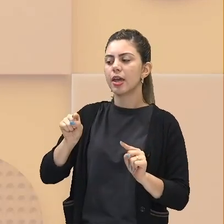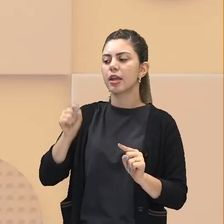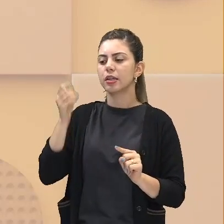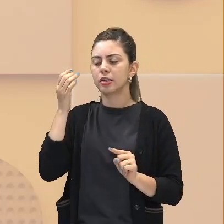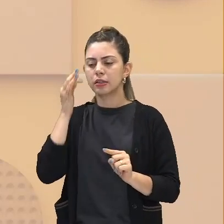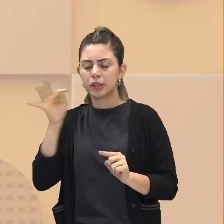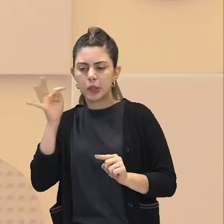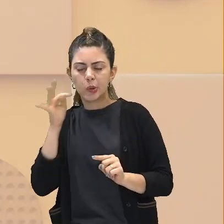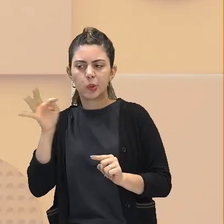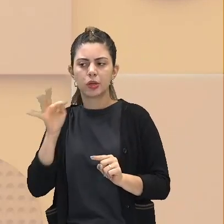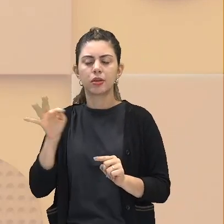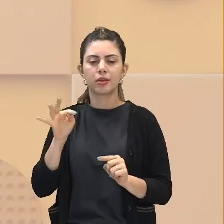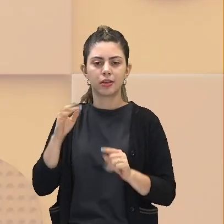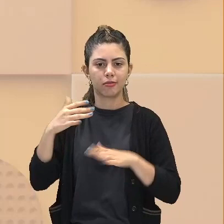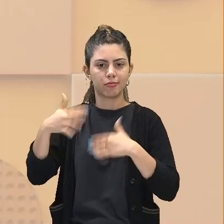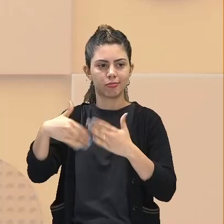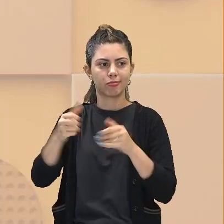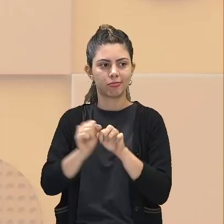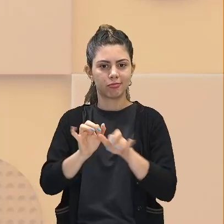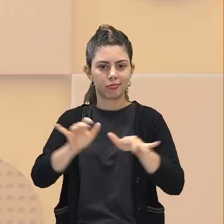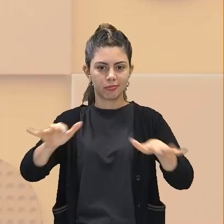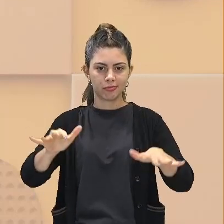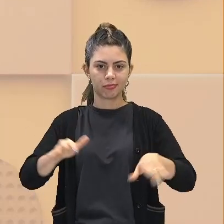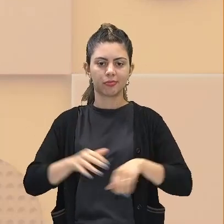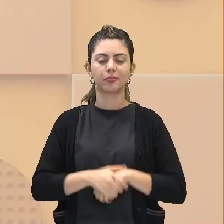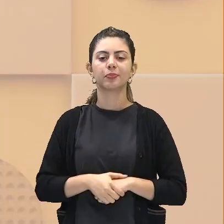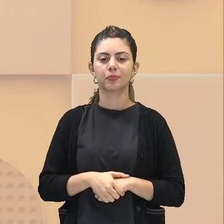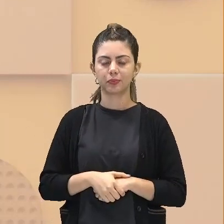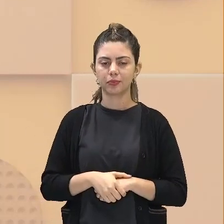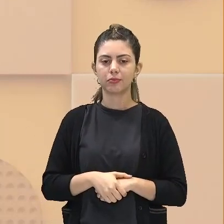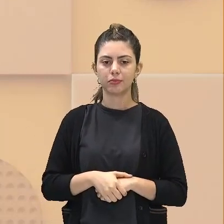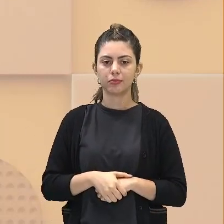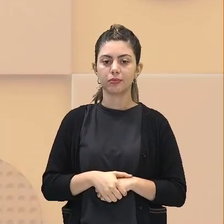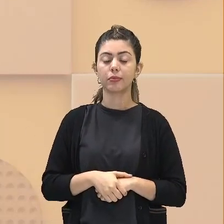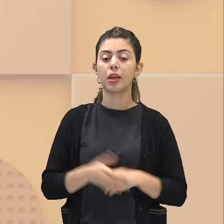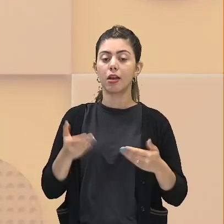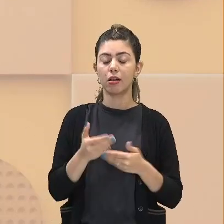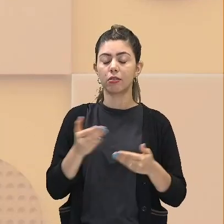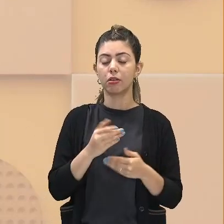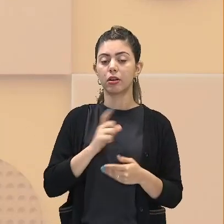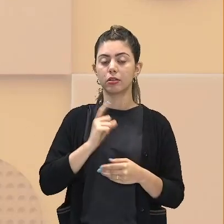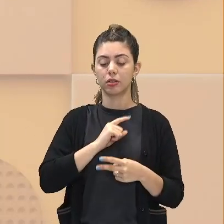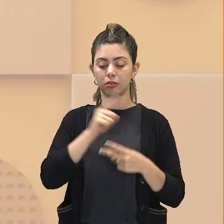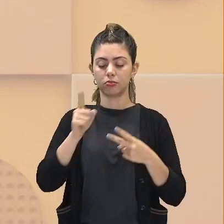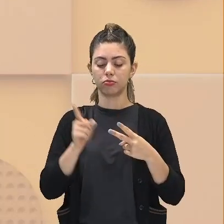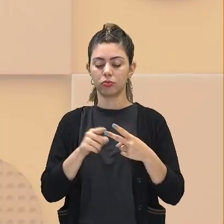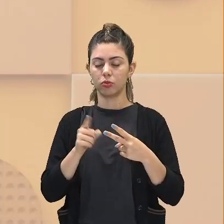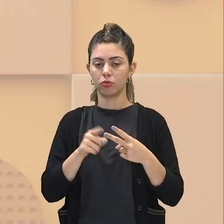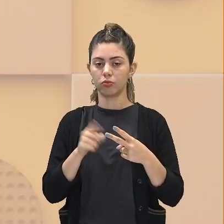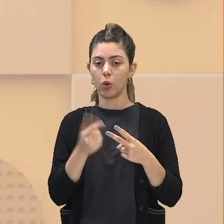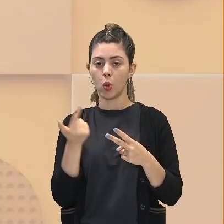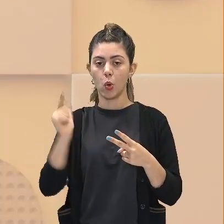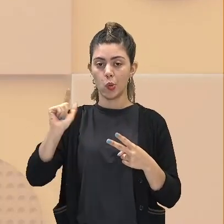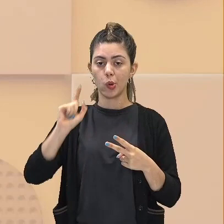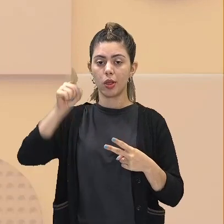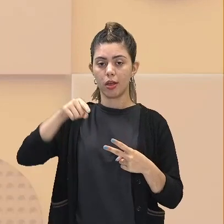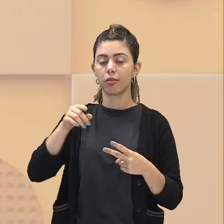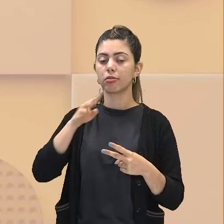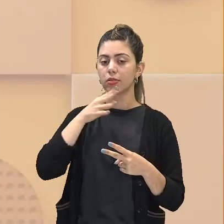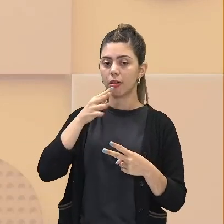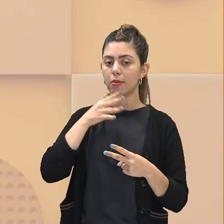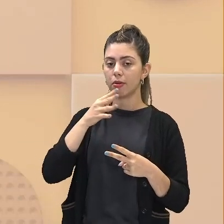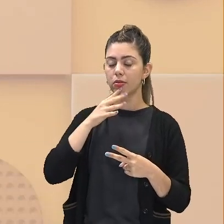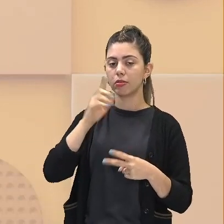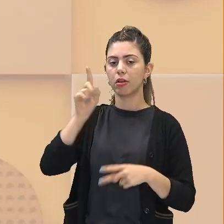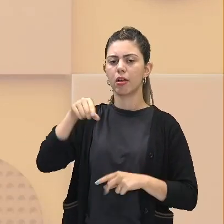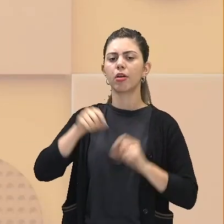ser questionada por ninguém. Então, ele foi condenado postumamente, certo?